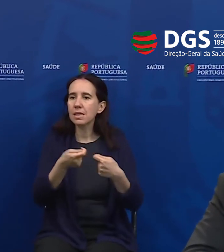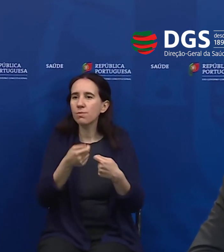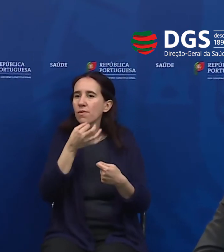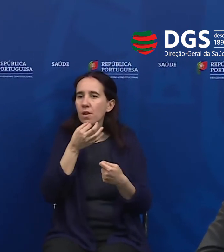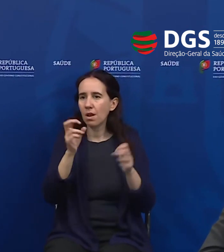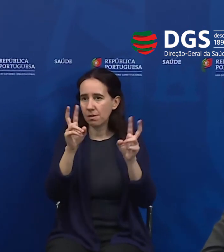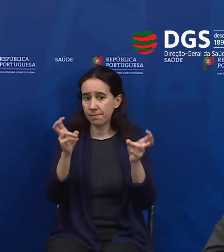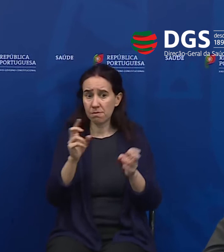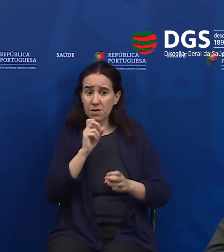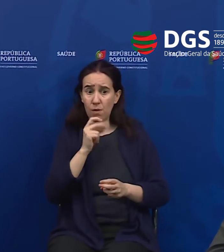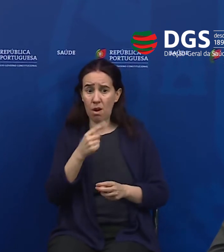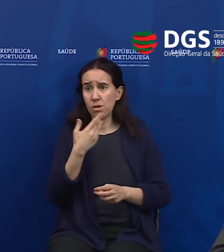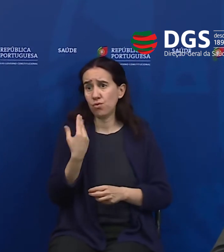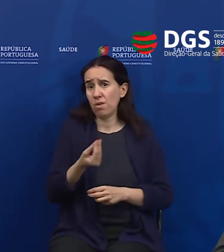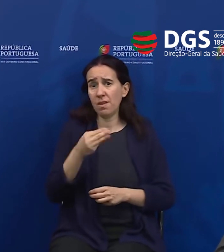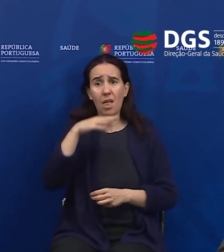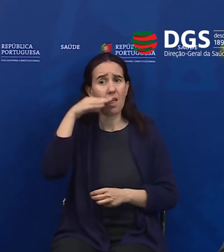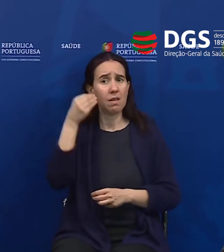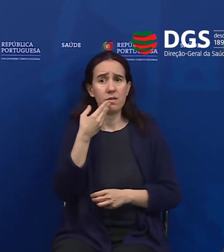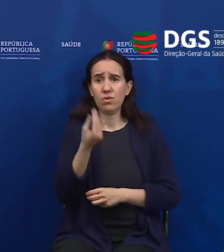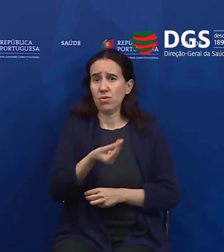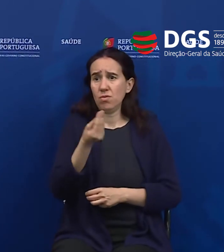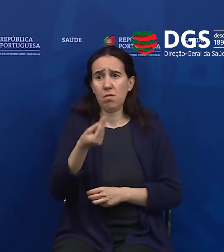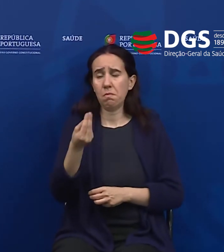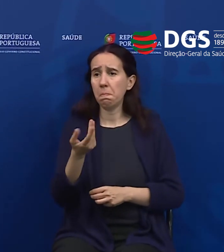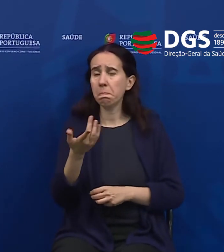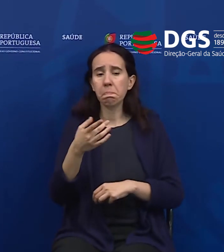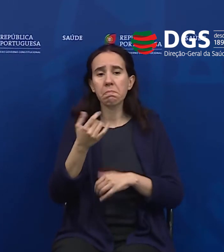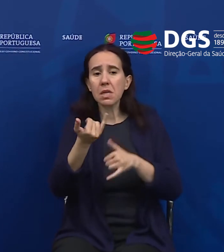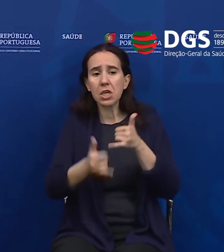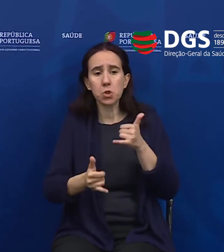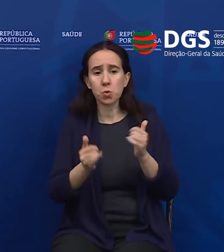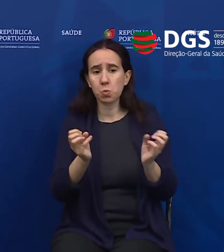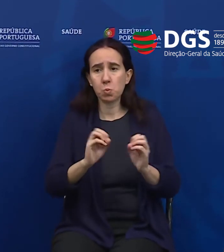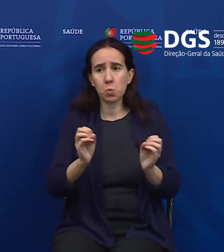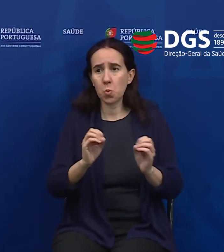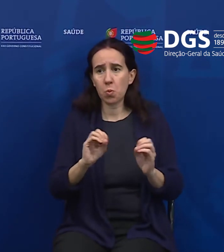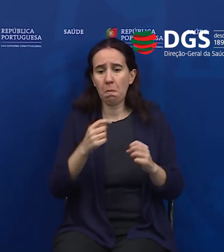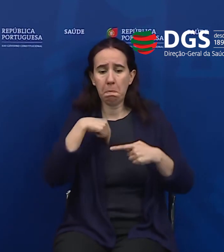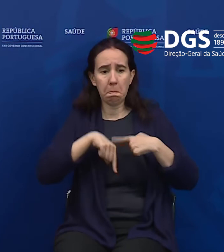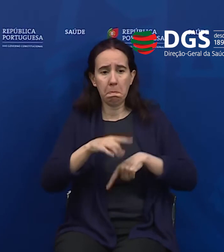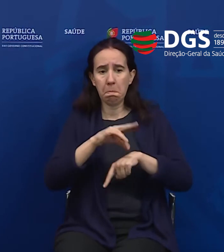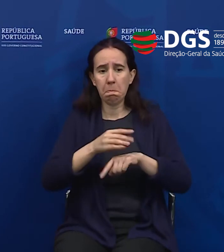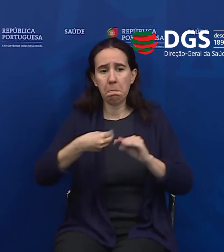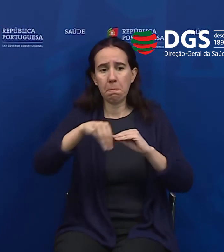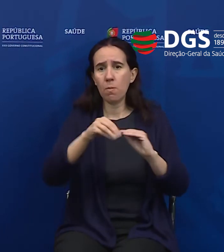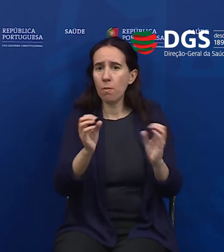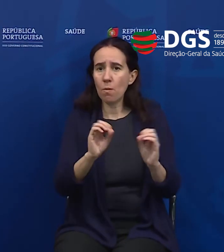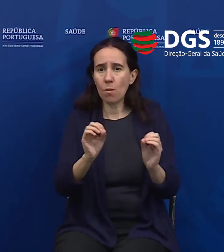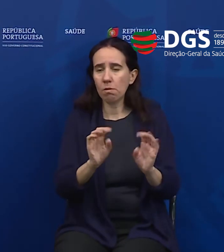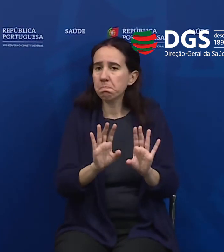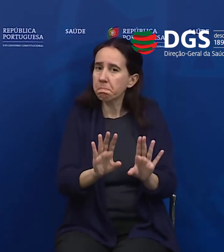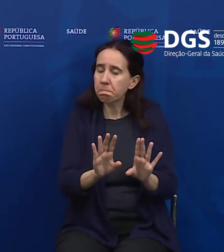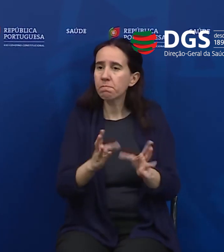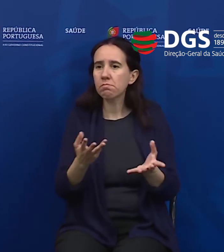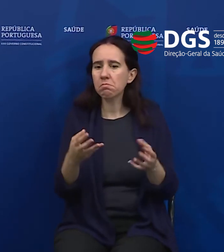falar. Há avós que são jovens, são adultos jovens, sem fatores de risco adicionados e, portanto, aí